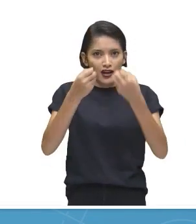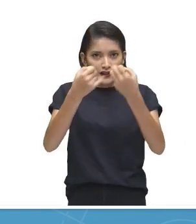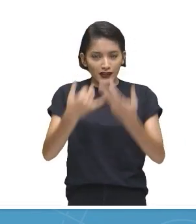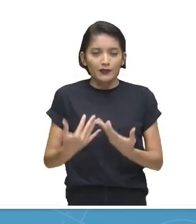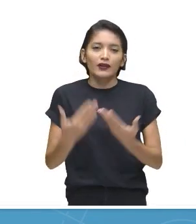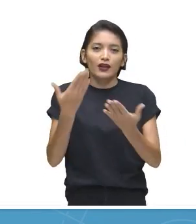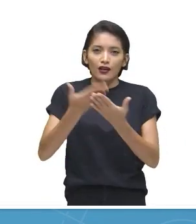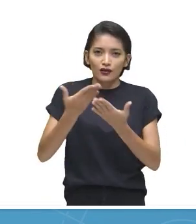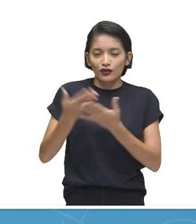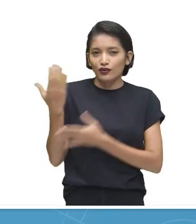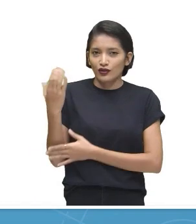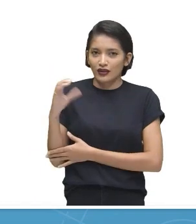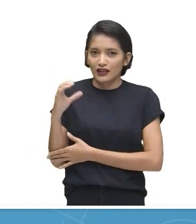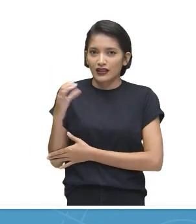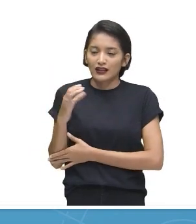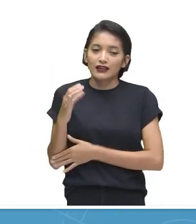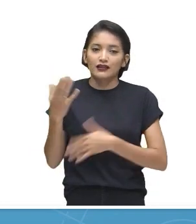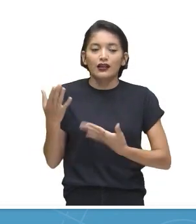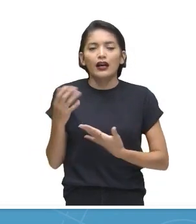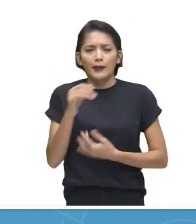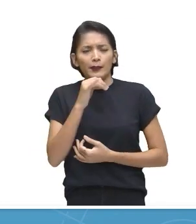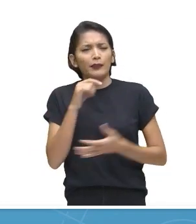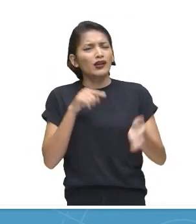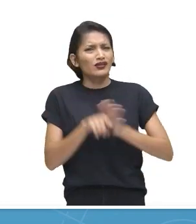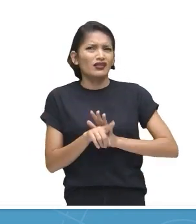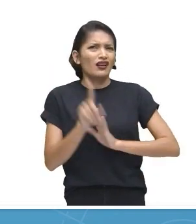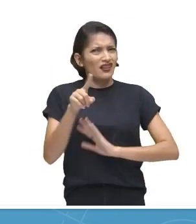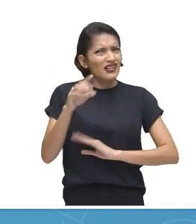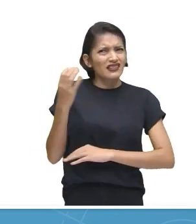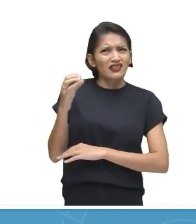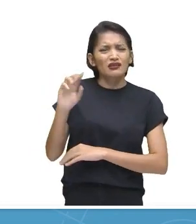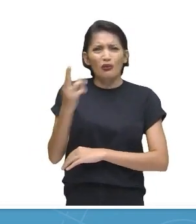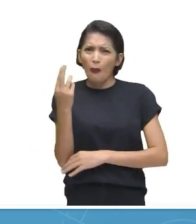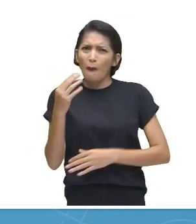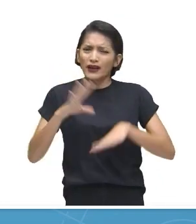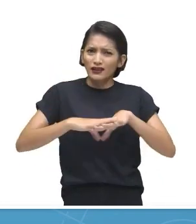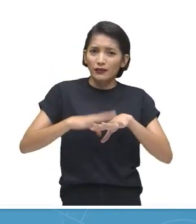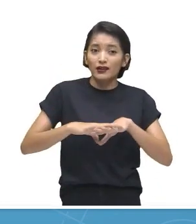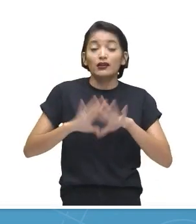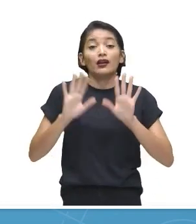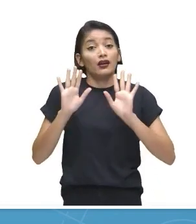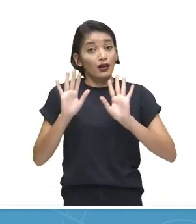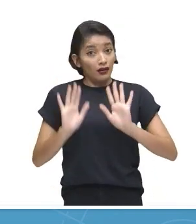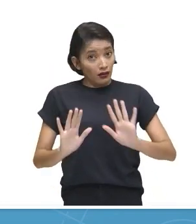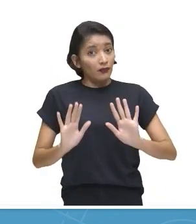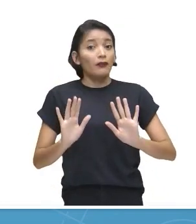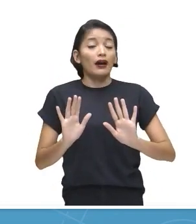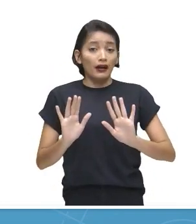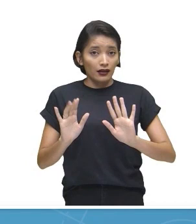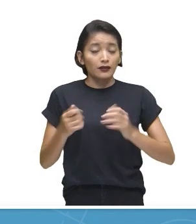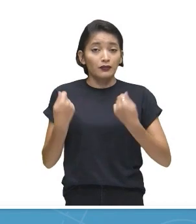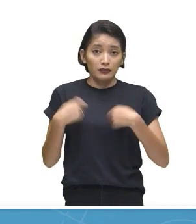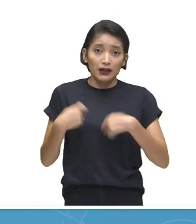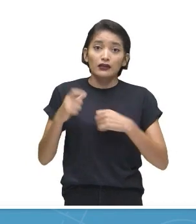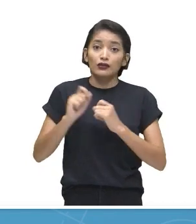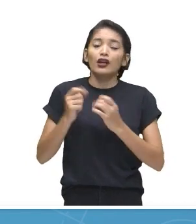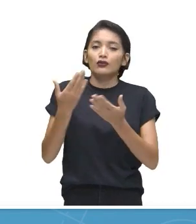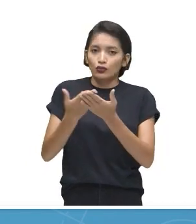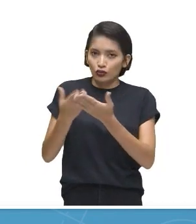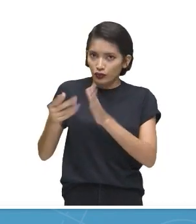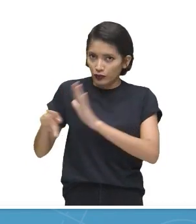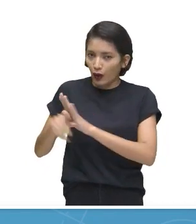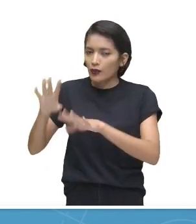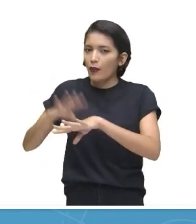aula, mas o pessoal estava comentando aí no chat, é ciências ou é matemática? A aula é de ciências, mas vocês iam precisar daqueles estudos de matemática para a